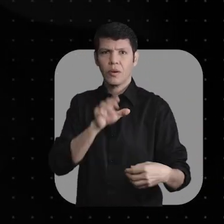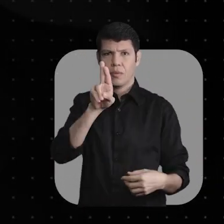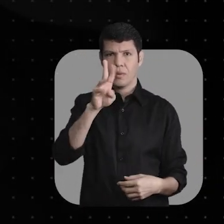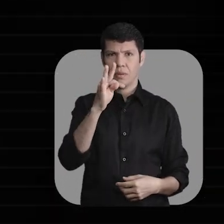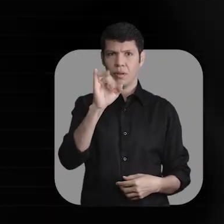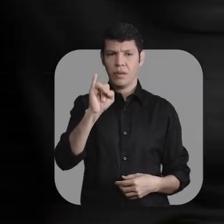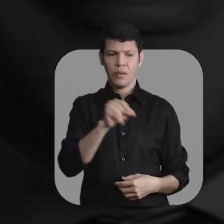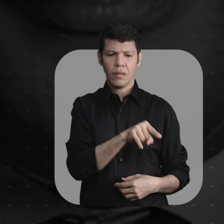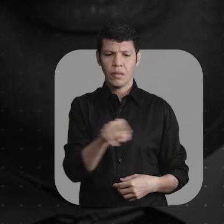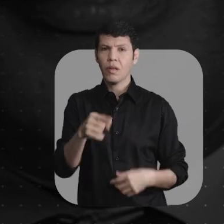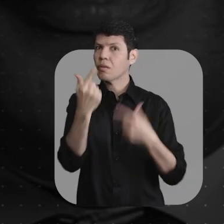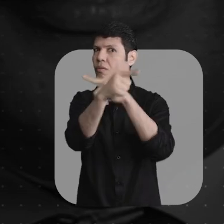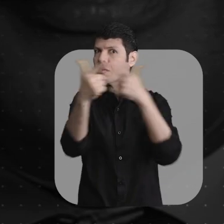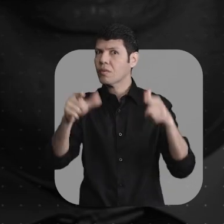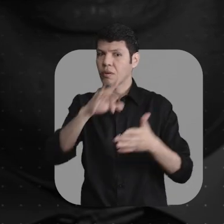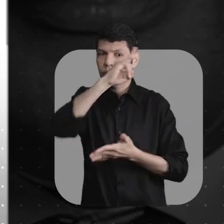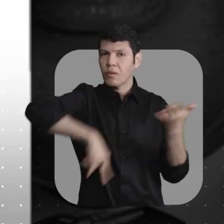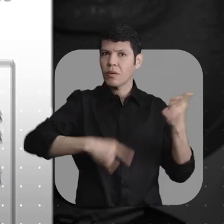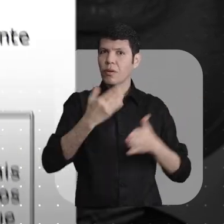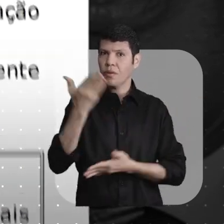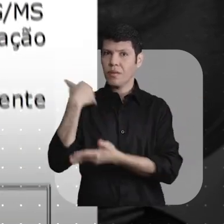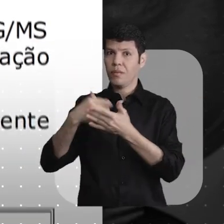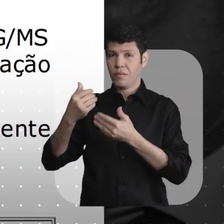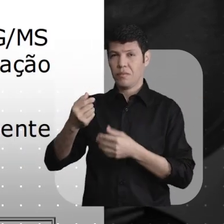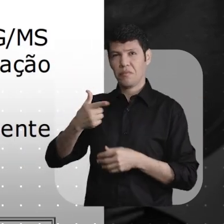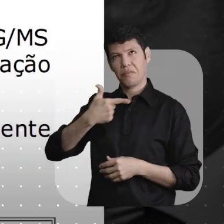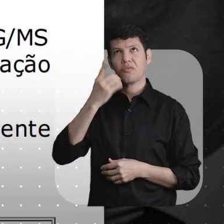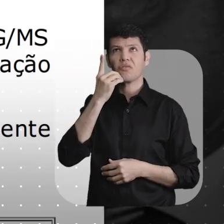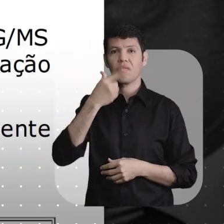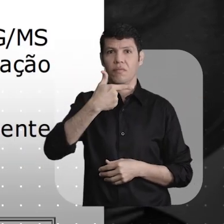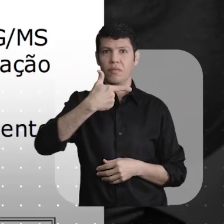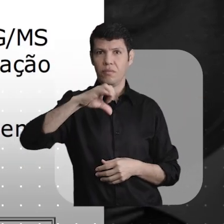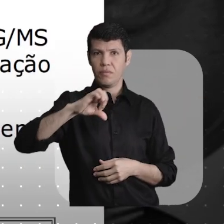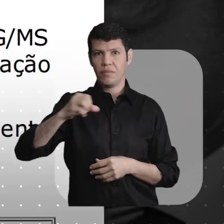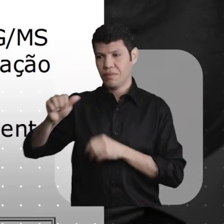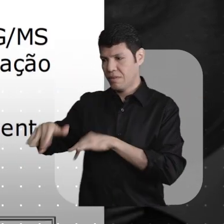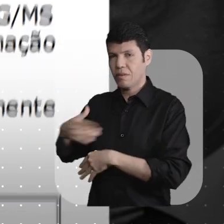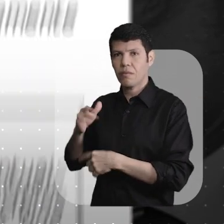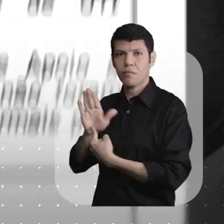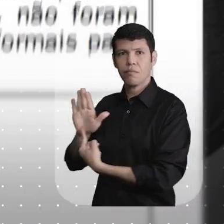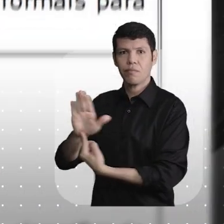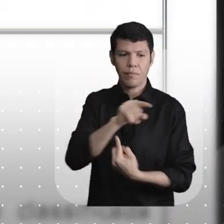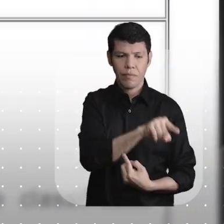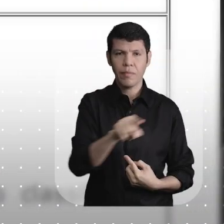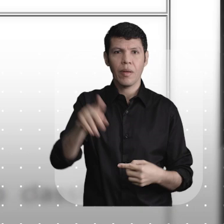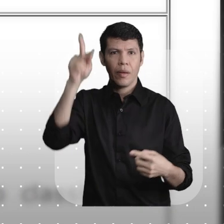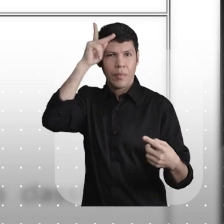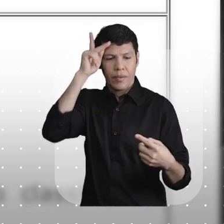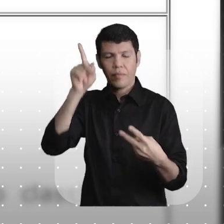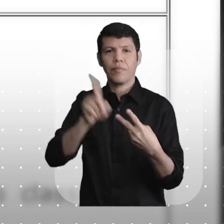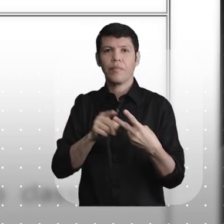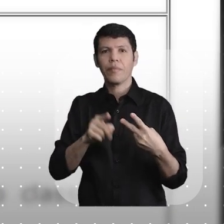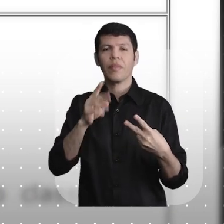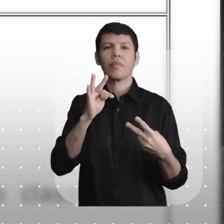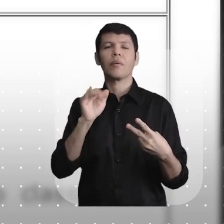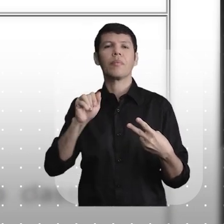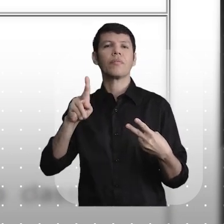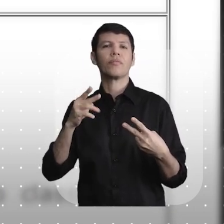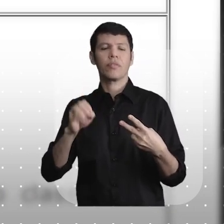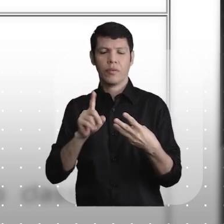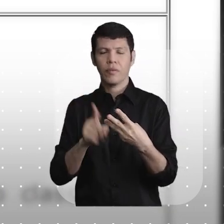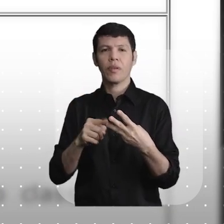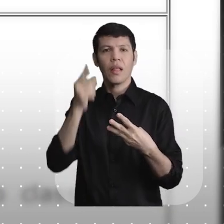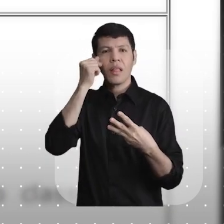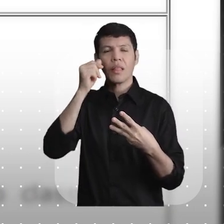Amazonas documento oficial do dia 29 de setembro em forma que os municípios de Parintins Tabatinga